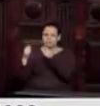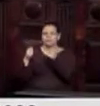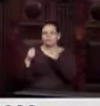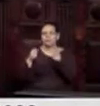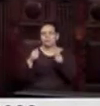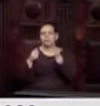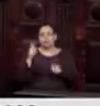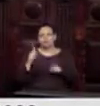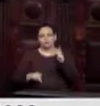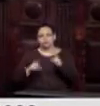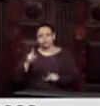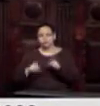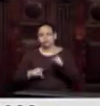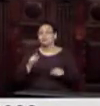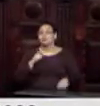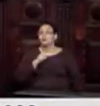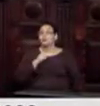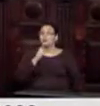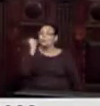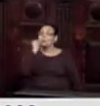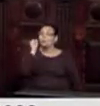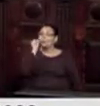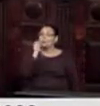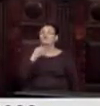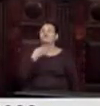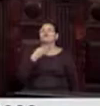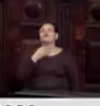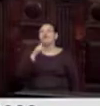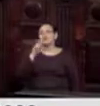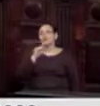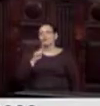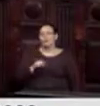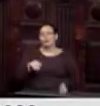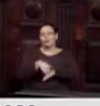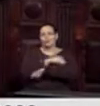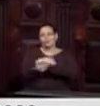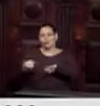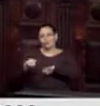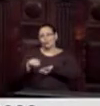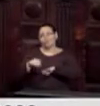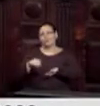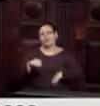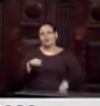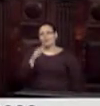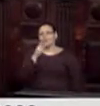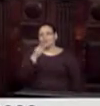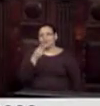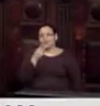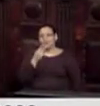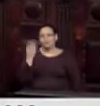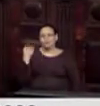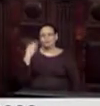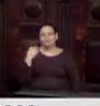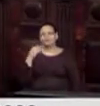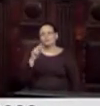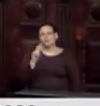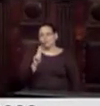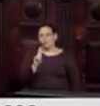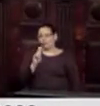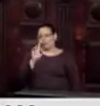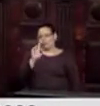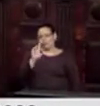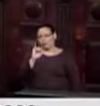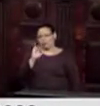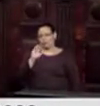popular, tem que ouvir as vozes das ruas, dizia o velho Ulisses Guimarães. O presidente